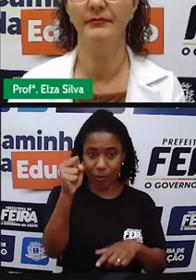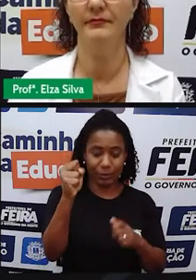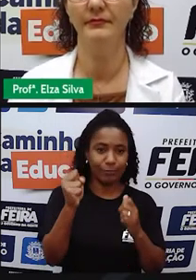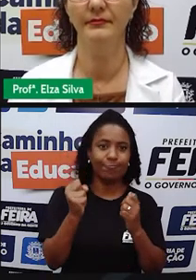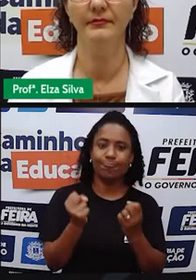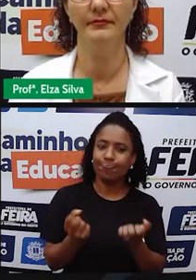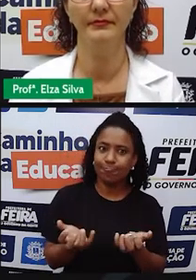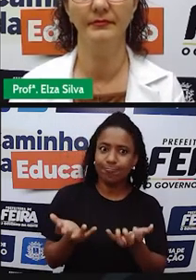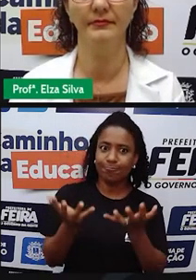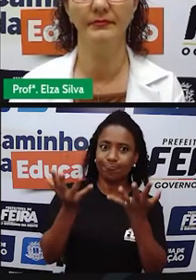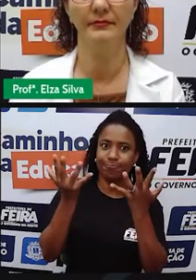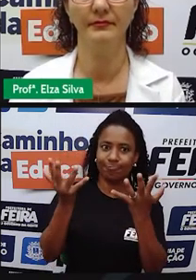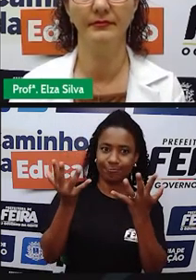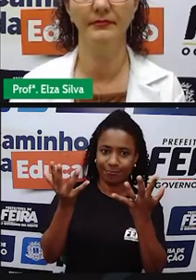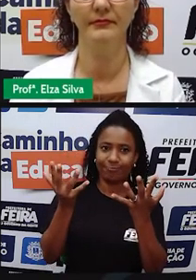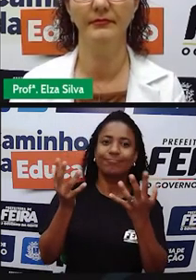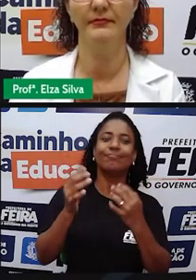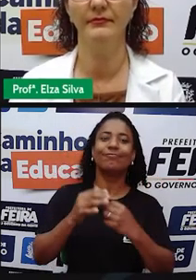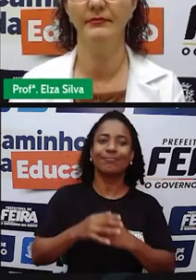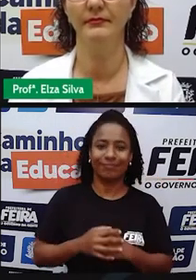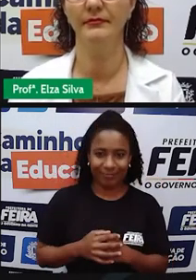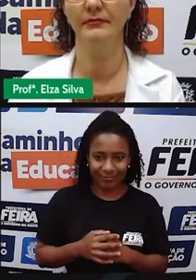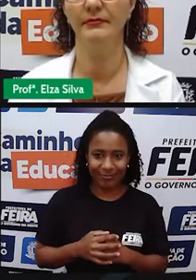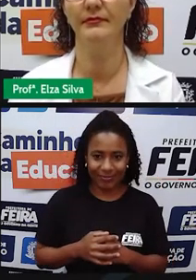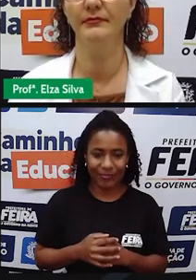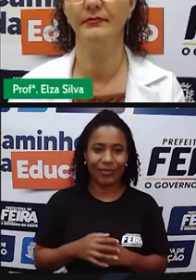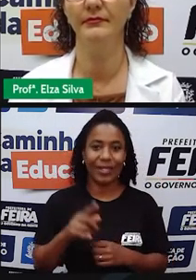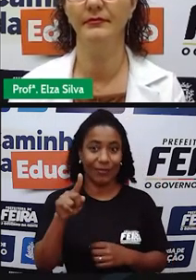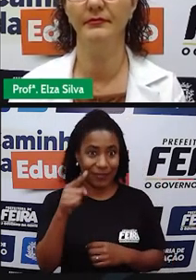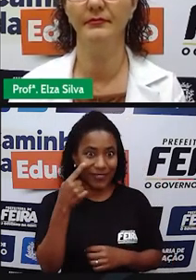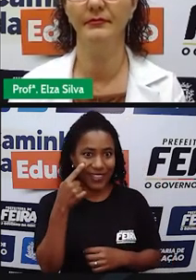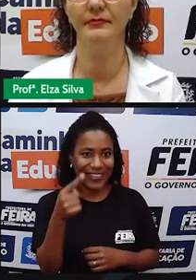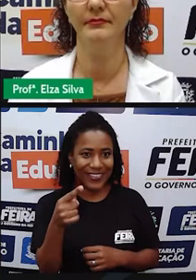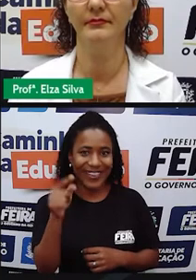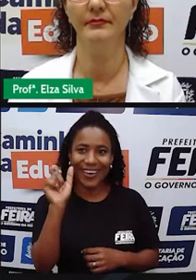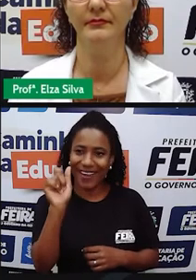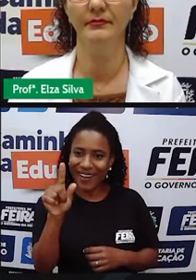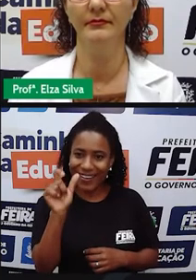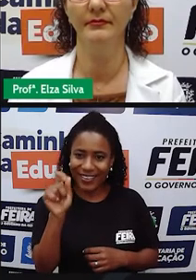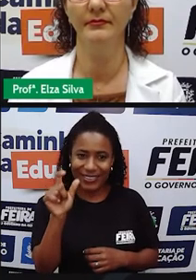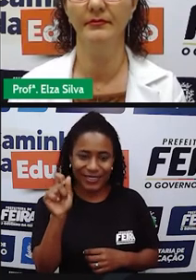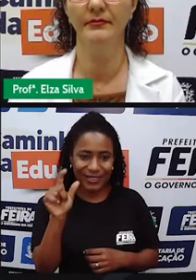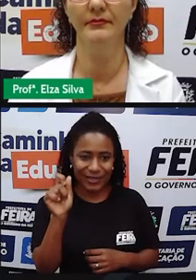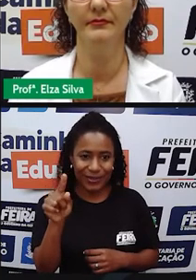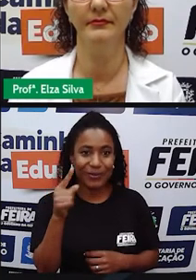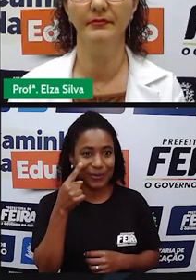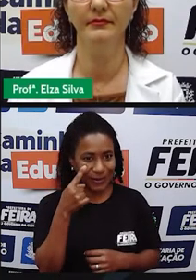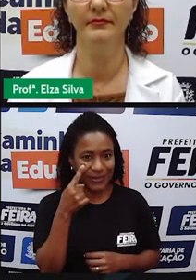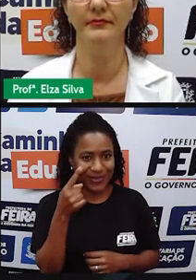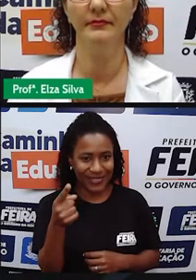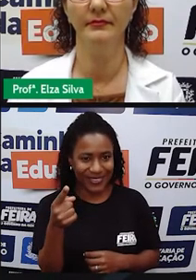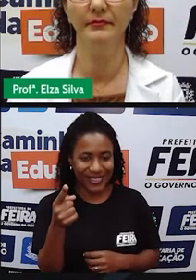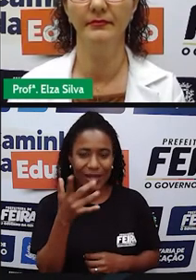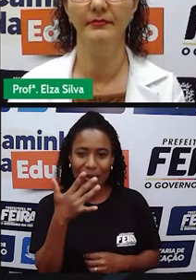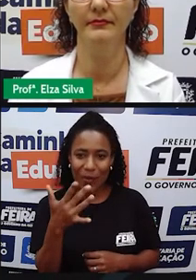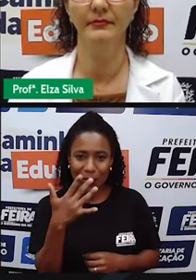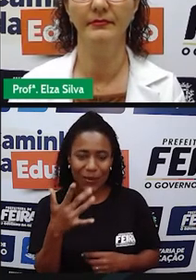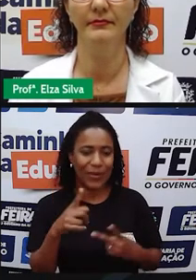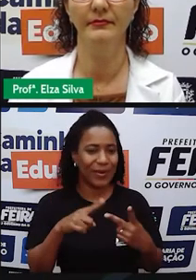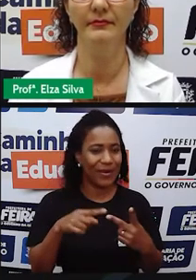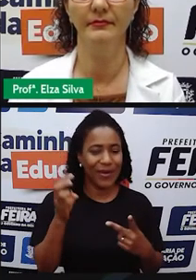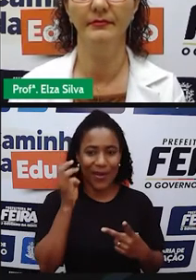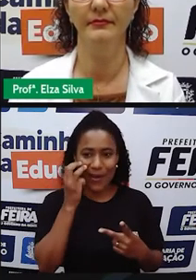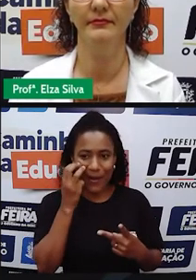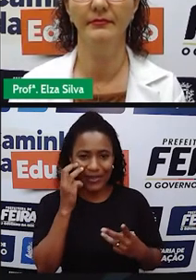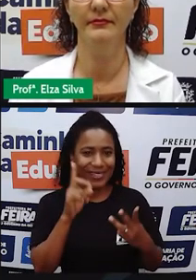cores pink, blue and orange. Nós podemos ver as cores rosa, azul